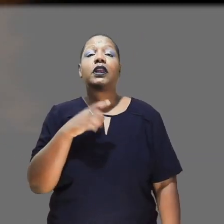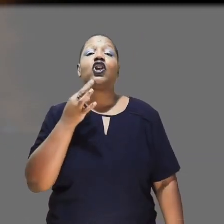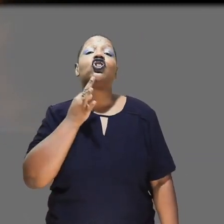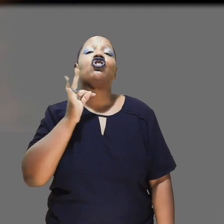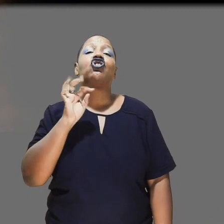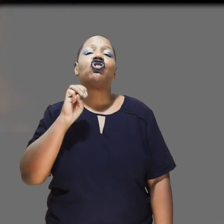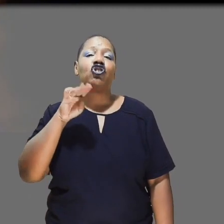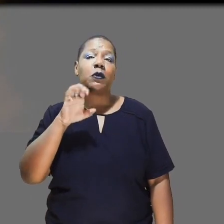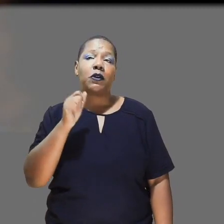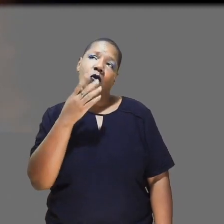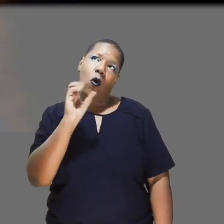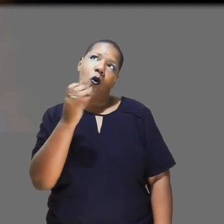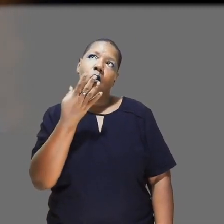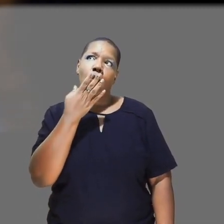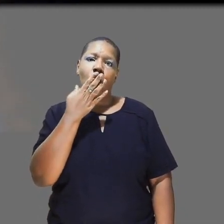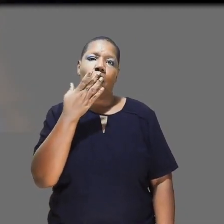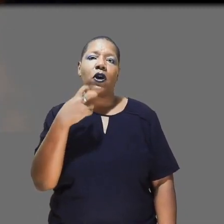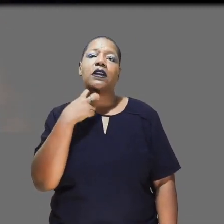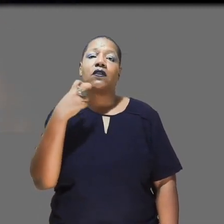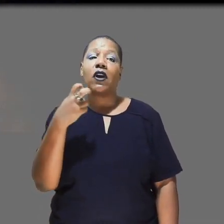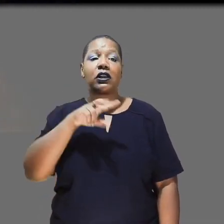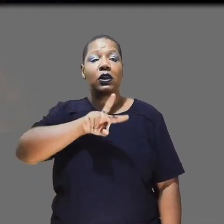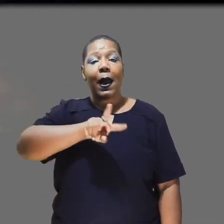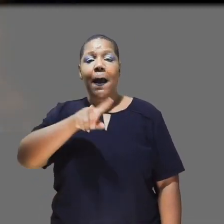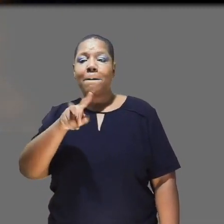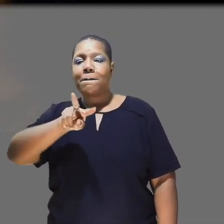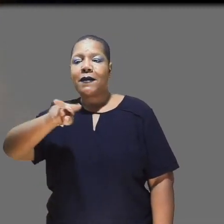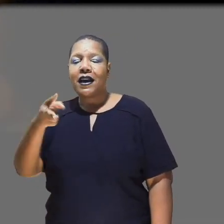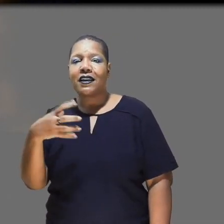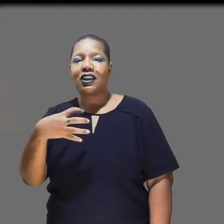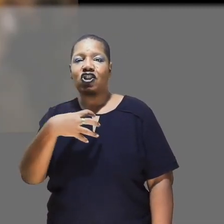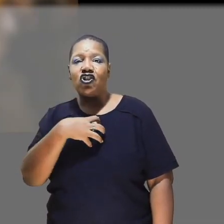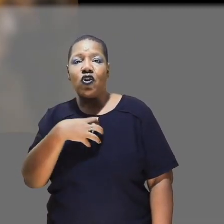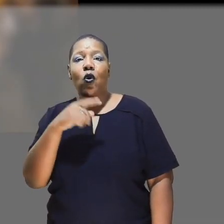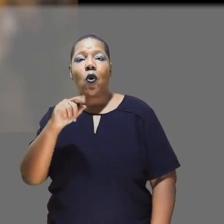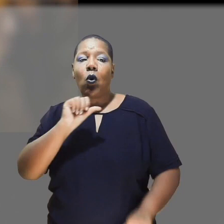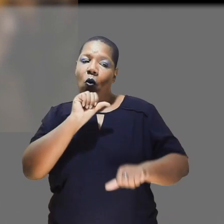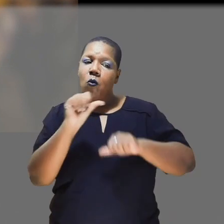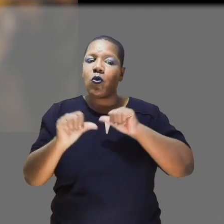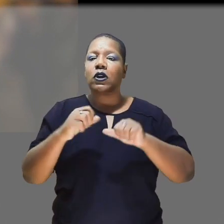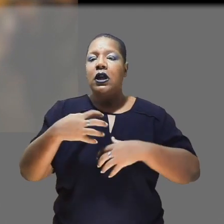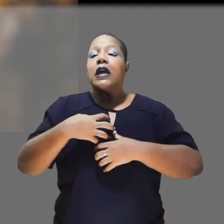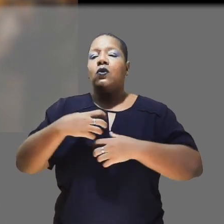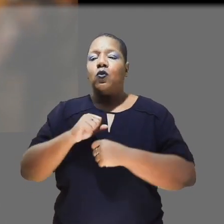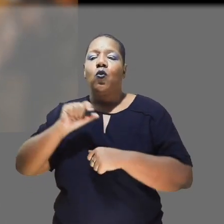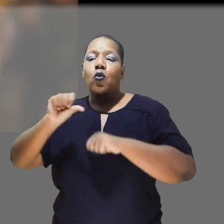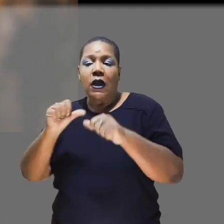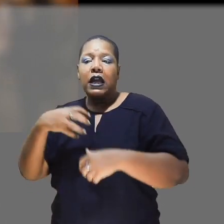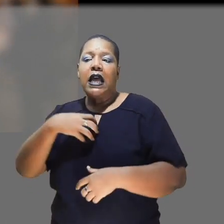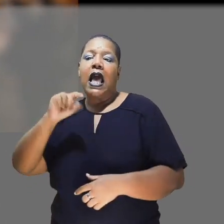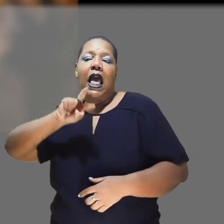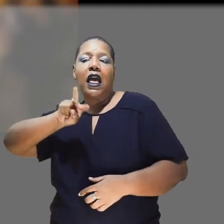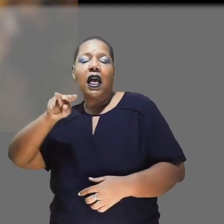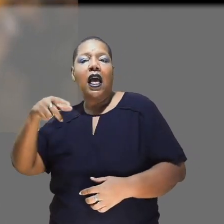da voz; e os pontos de passagem vocal, que são as regiões em que ocorre mudança de um registro vocal para outro: